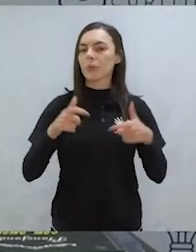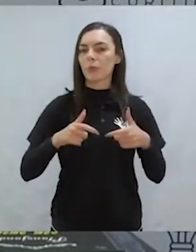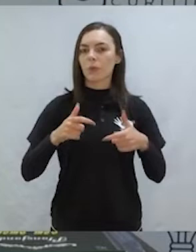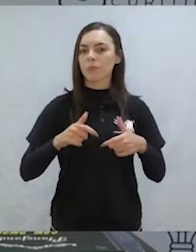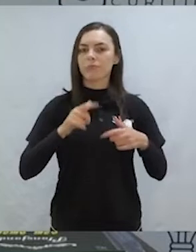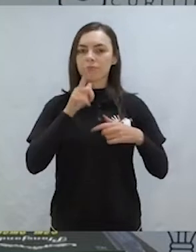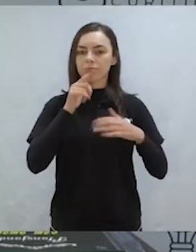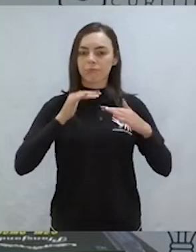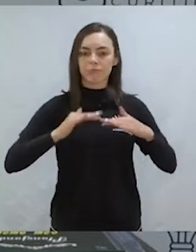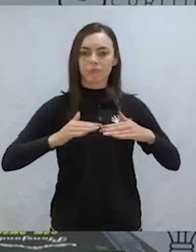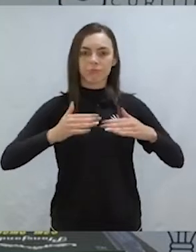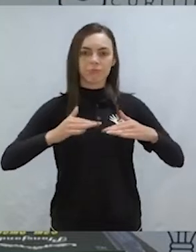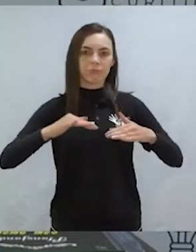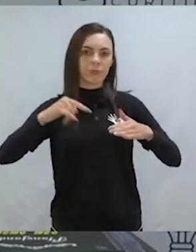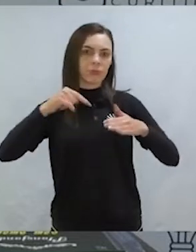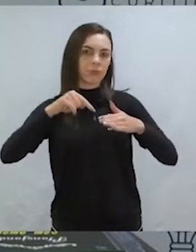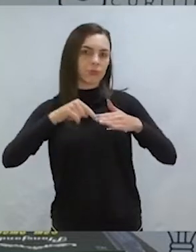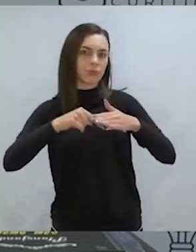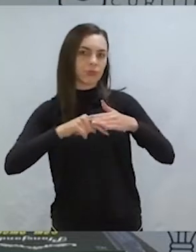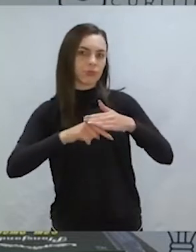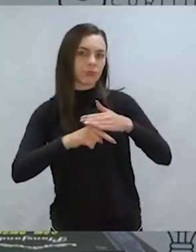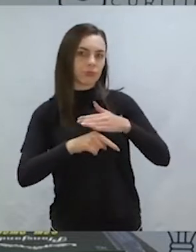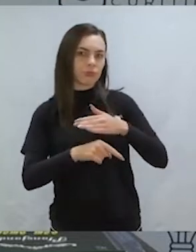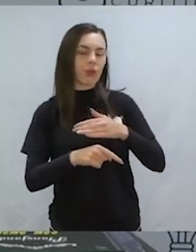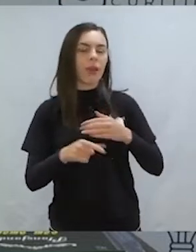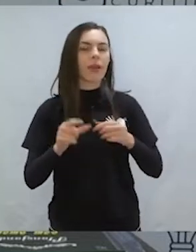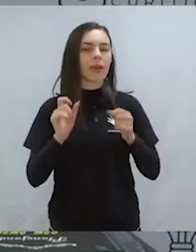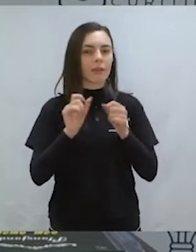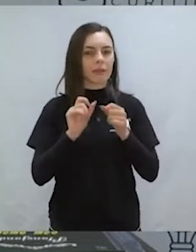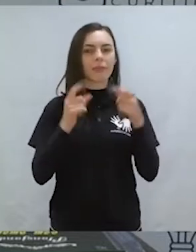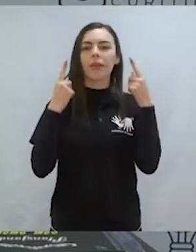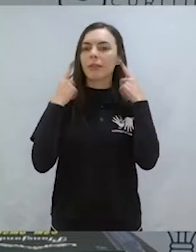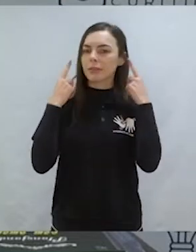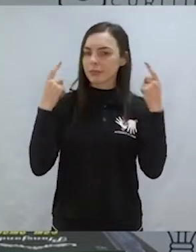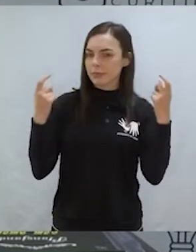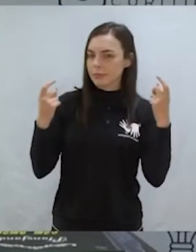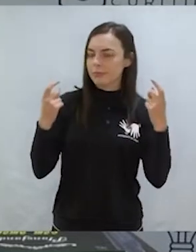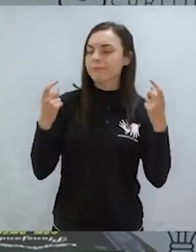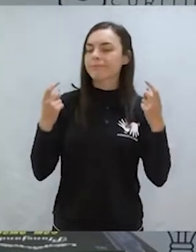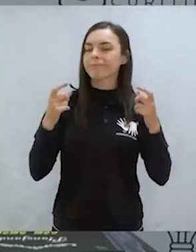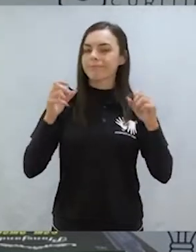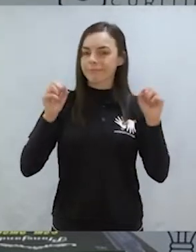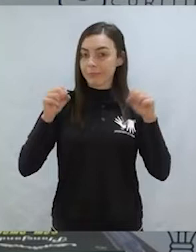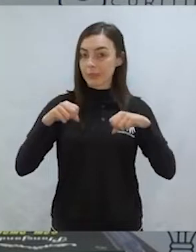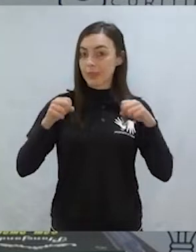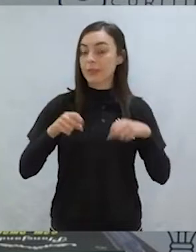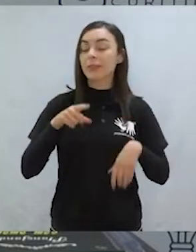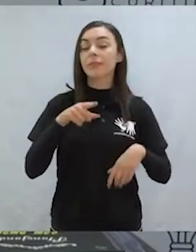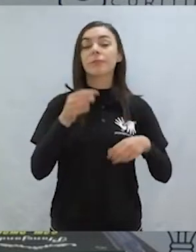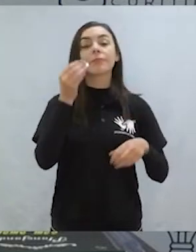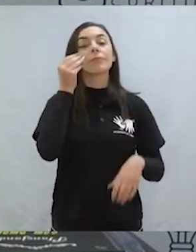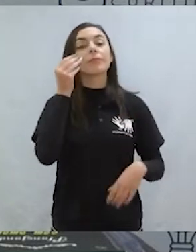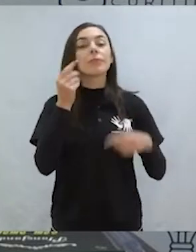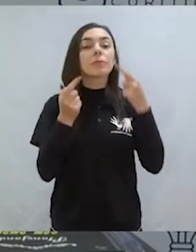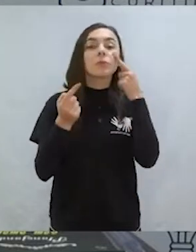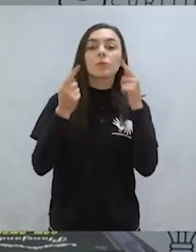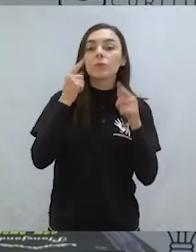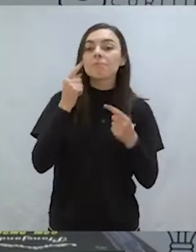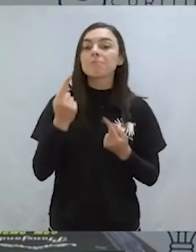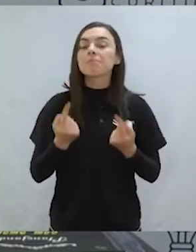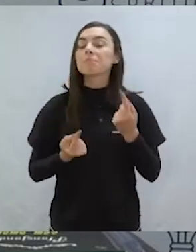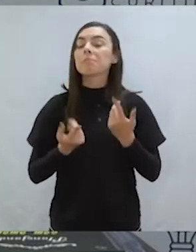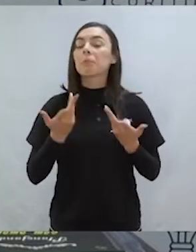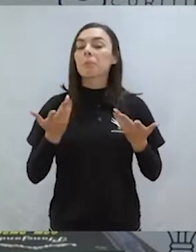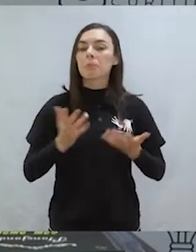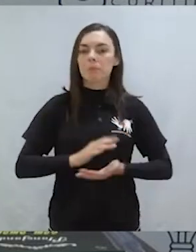da água, lá no fundo do mar, ele emite esse som. E vocês vão tentar